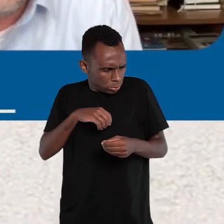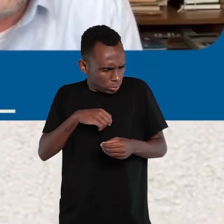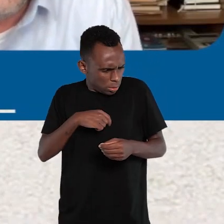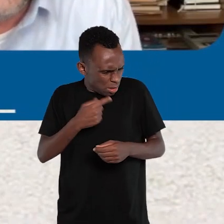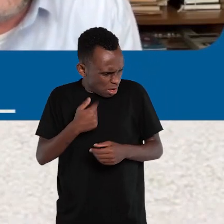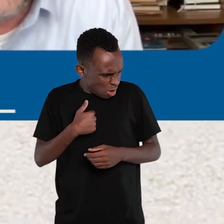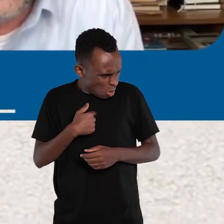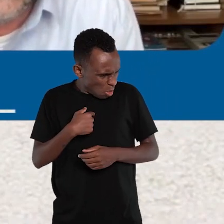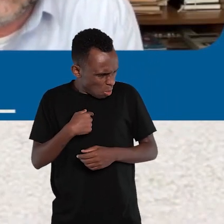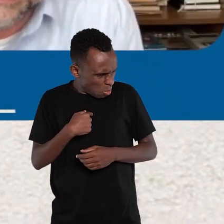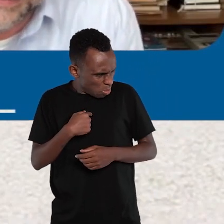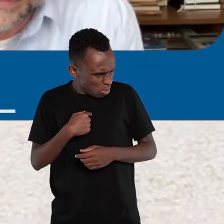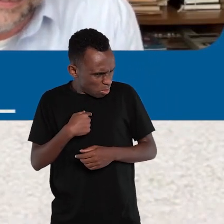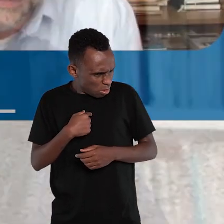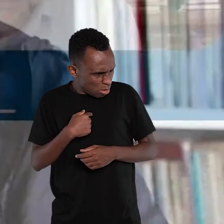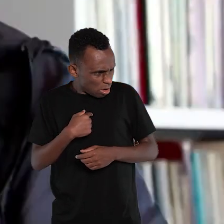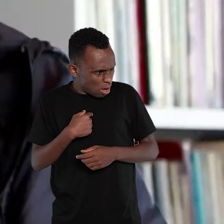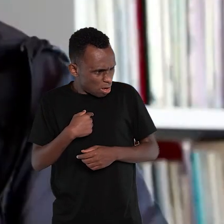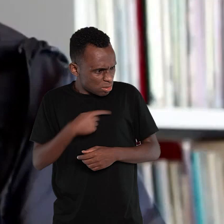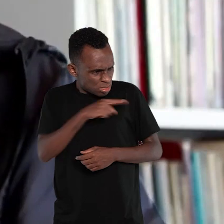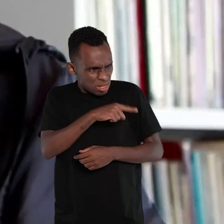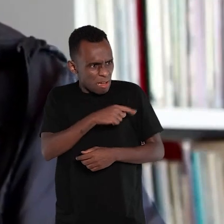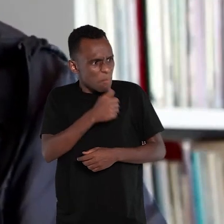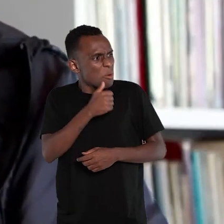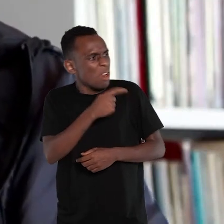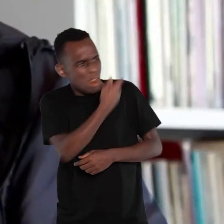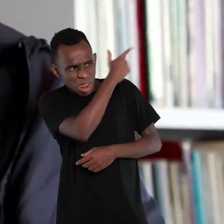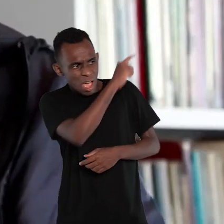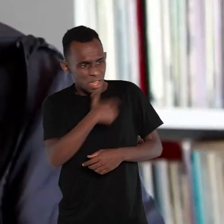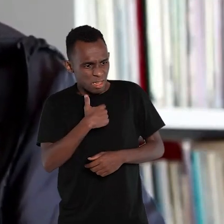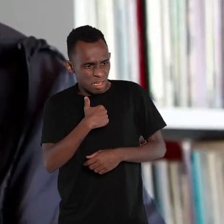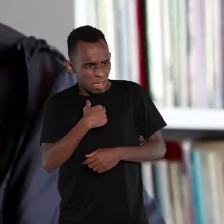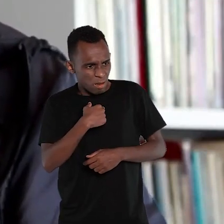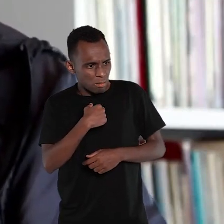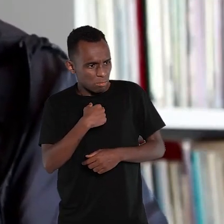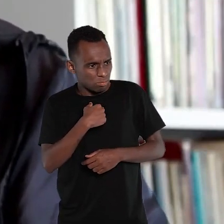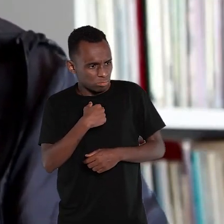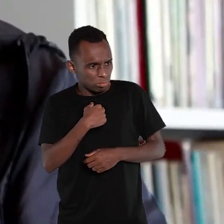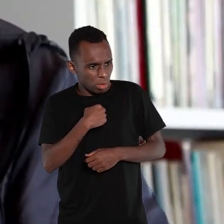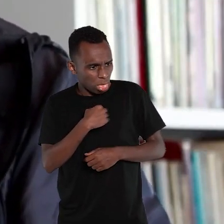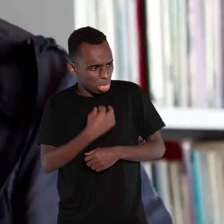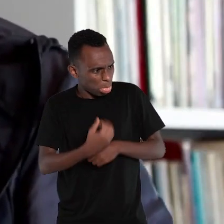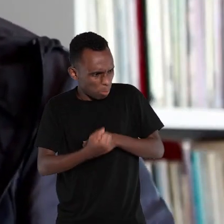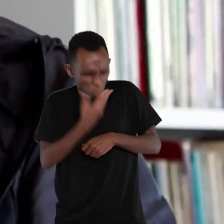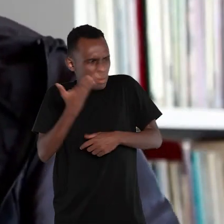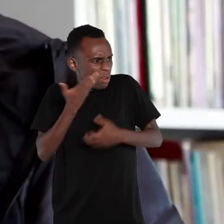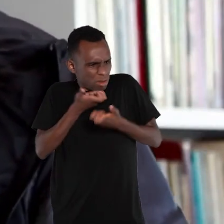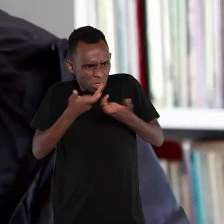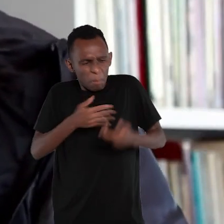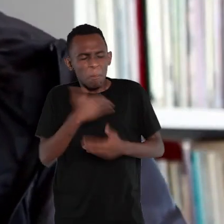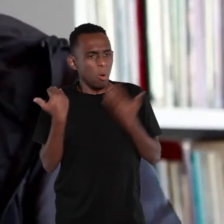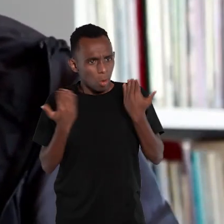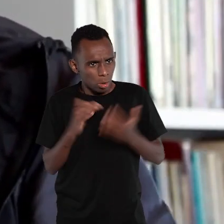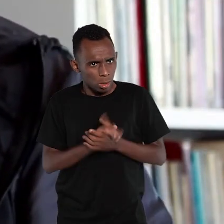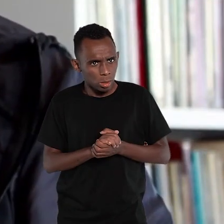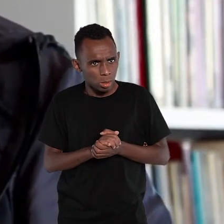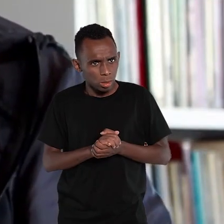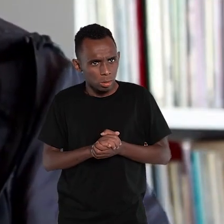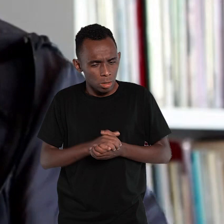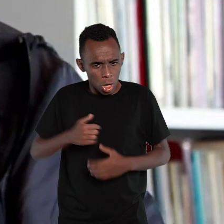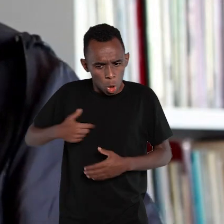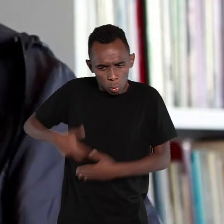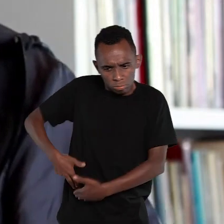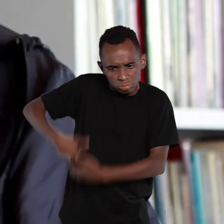Pensa que eu sou bobo? Falou. Essa velha quer me envenenar. Mandou algum recado? Eu respondi olhando